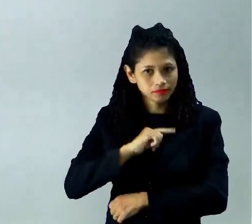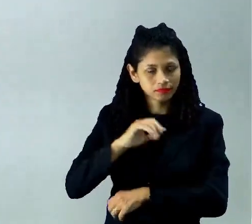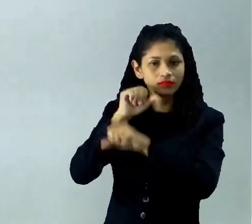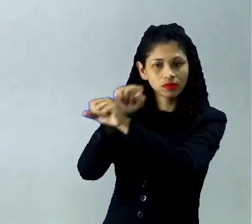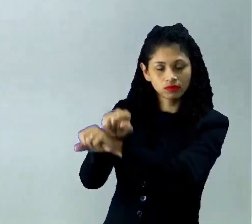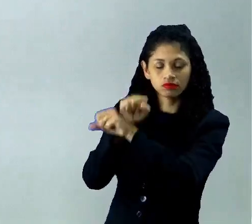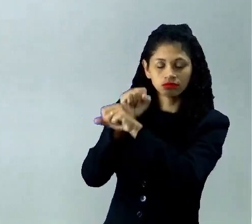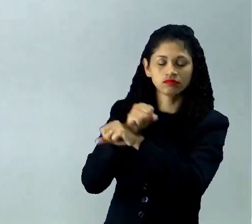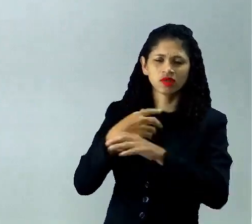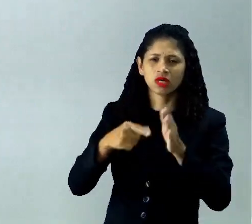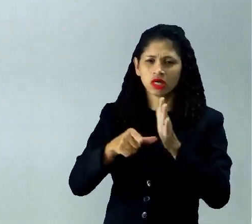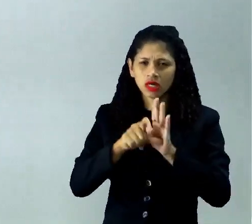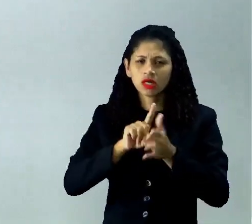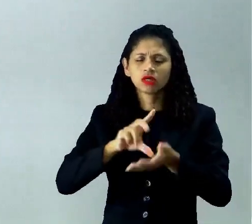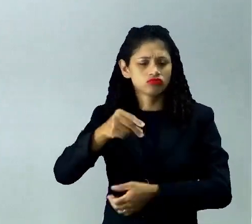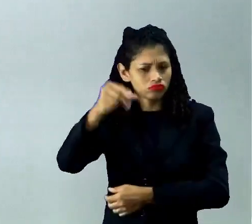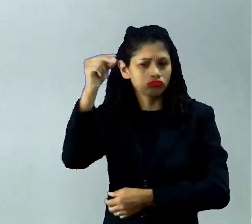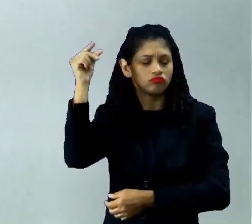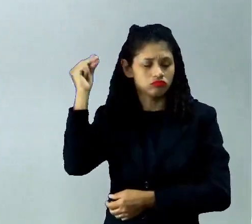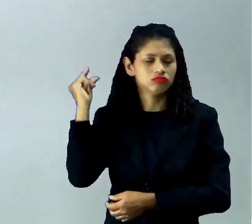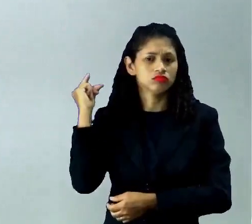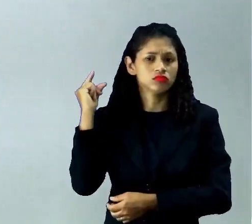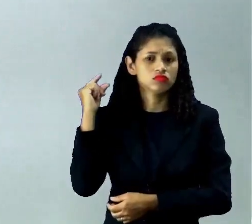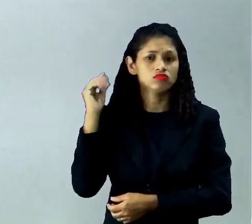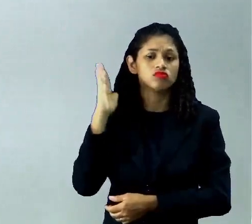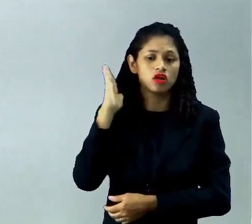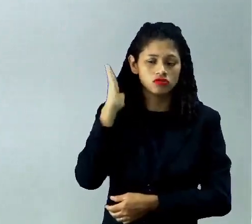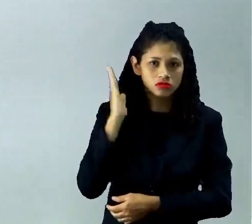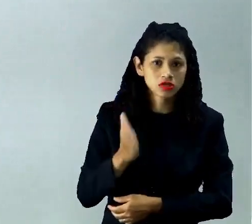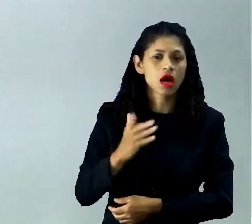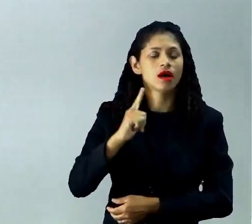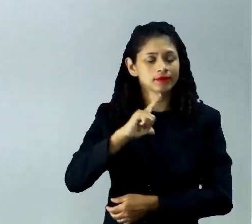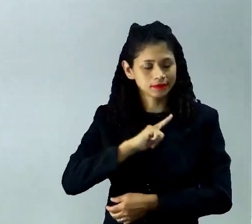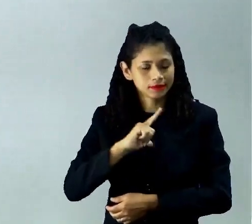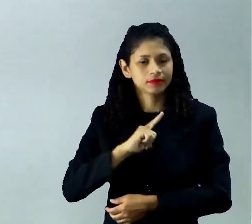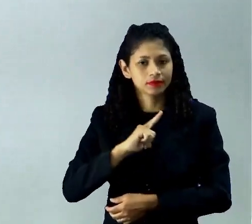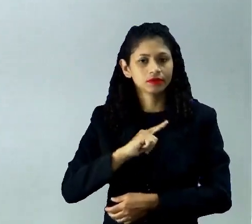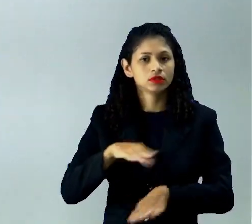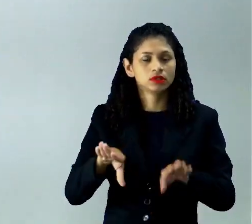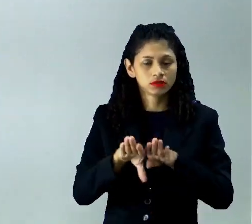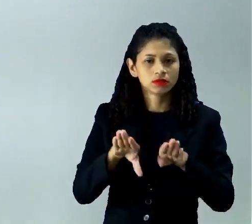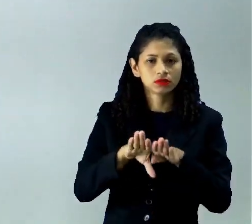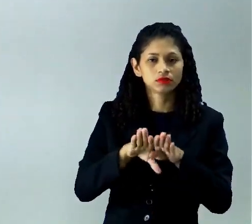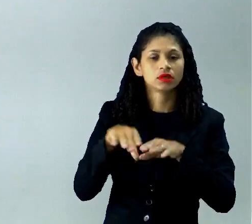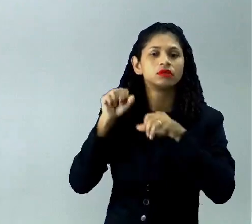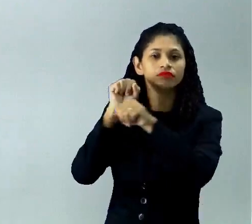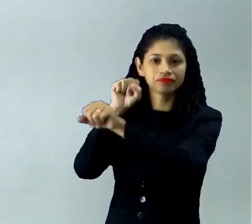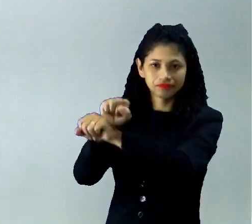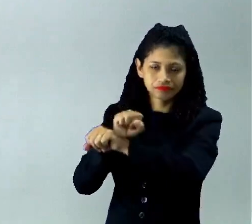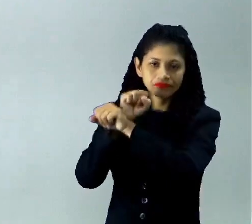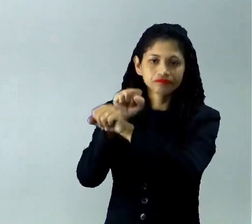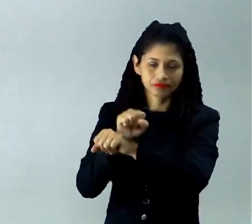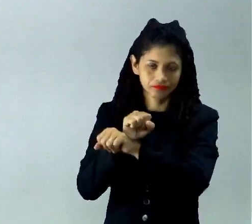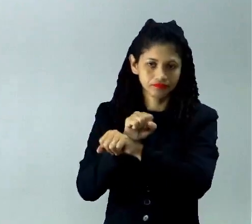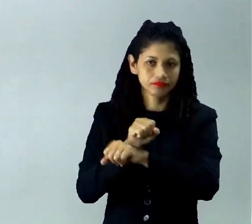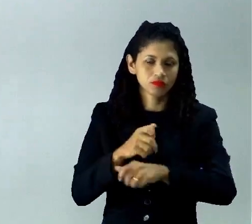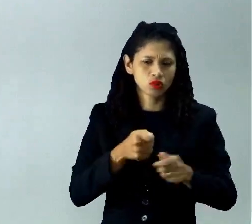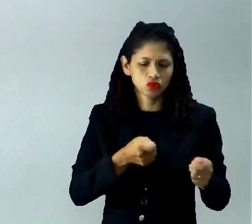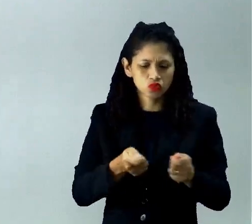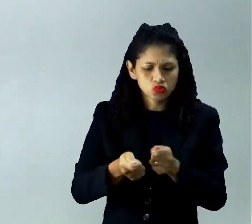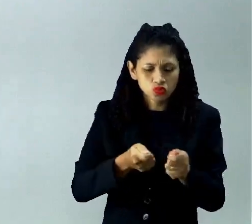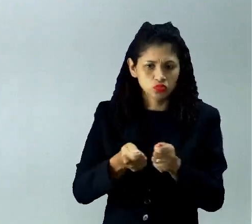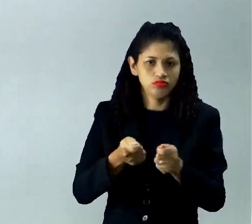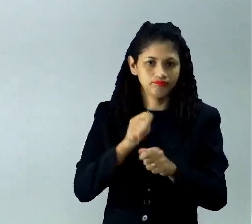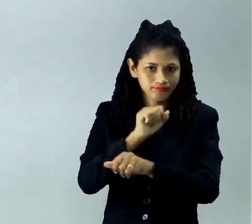dos muçulmanos, né, que colonizaram ali toda a costa africana, também já havia, né, o regime de